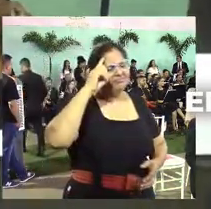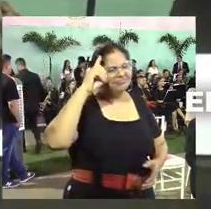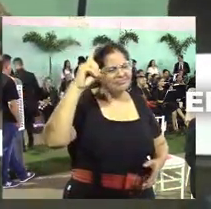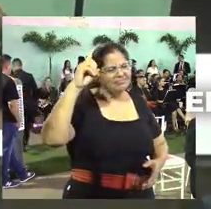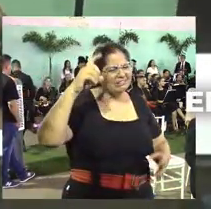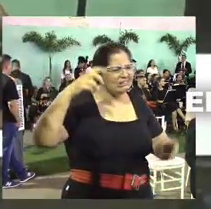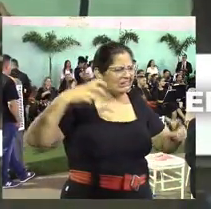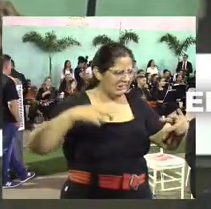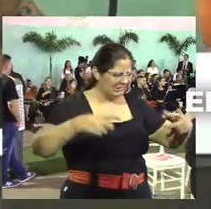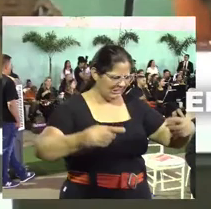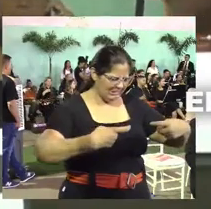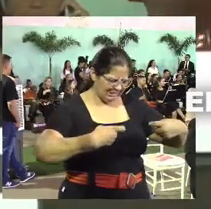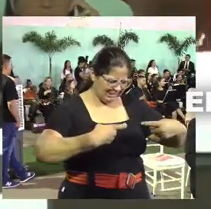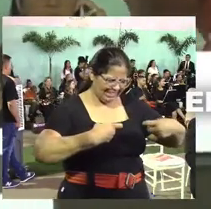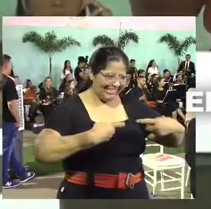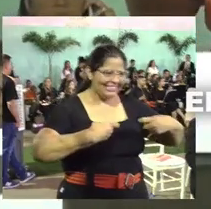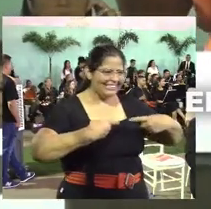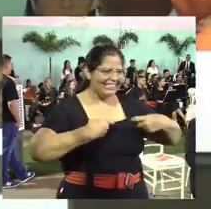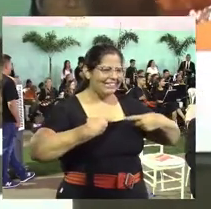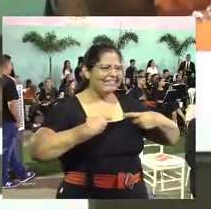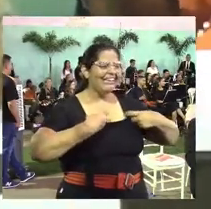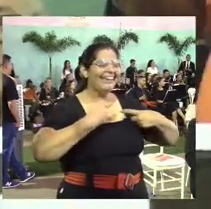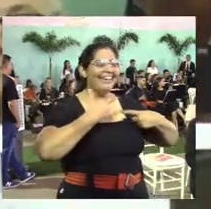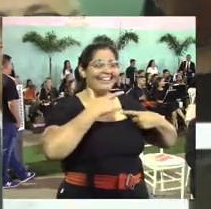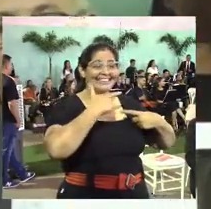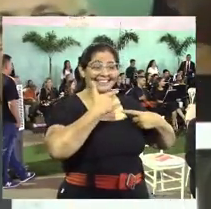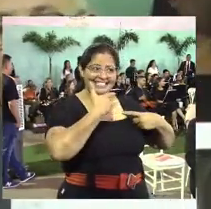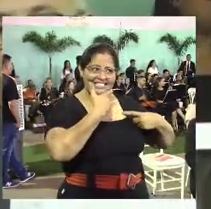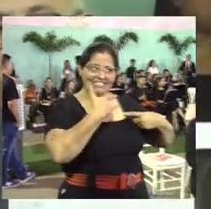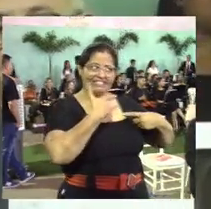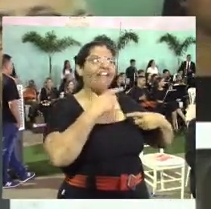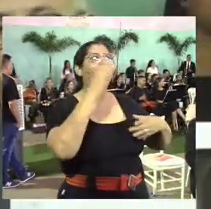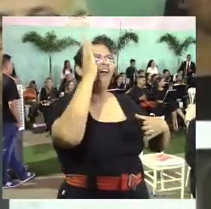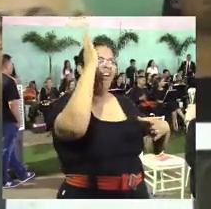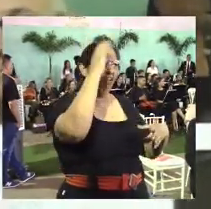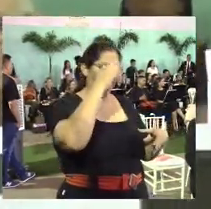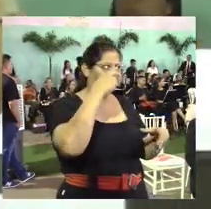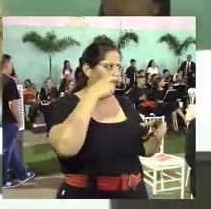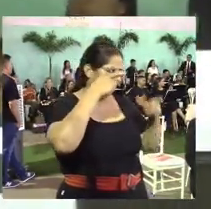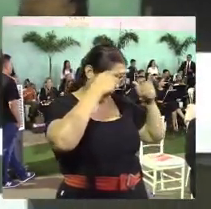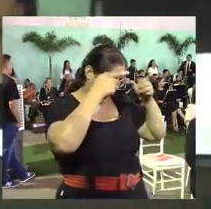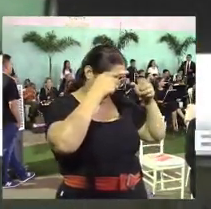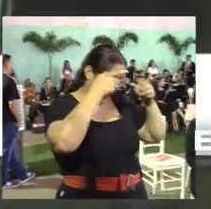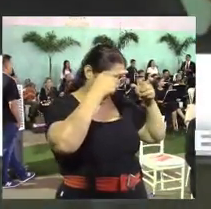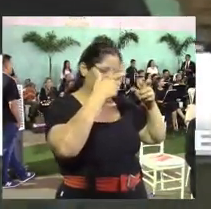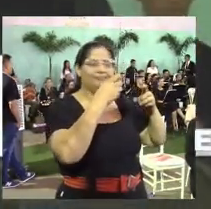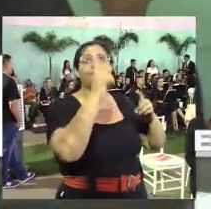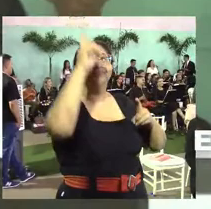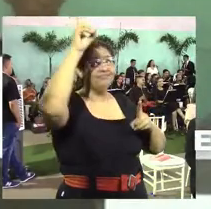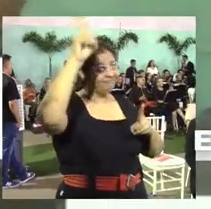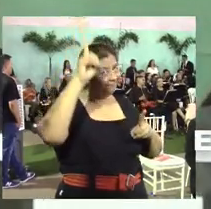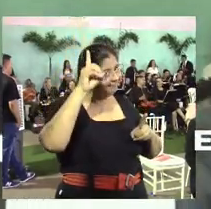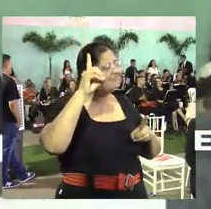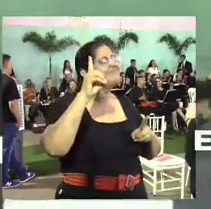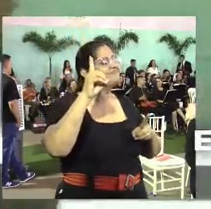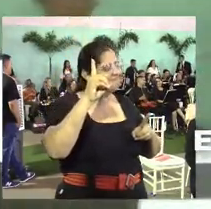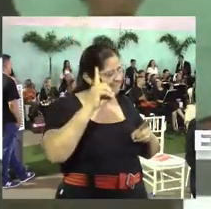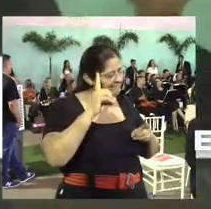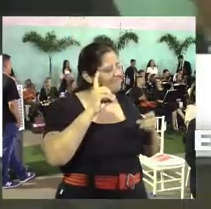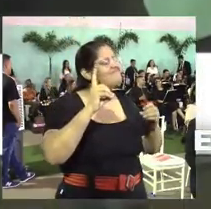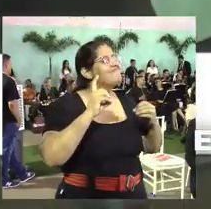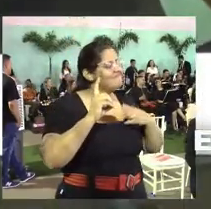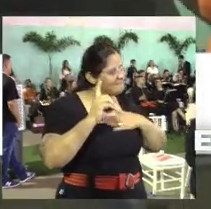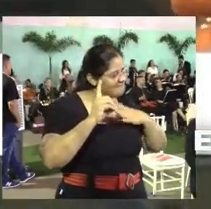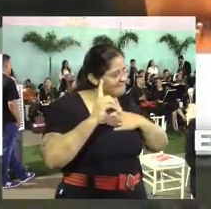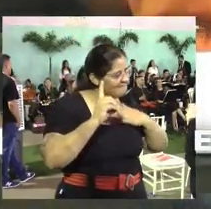é dia de Guerra Não sorria querido para enganar o inimigo mostra a ele quem está contigo na Belê já